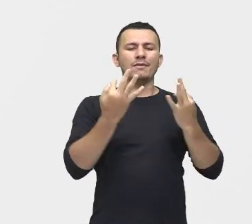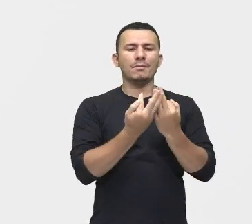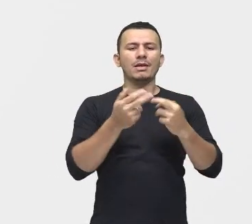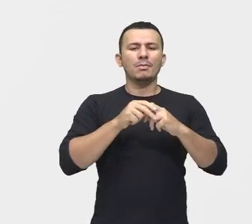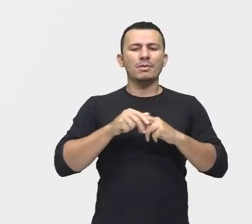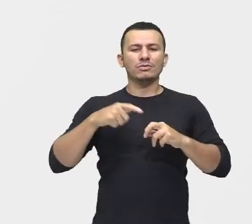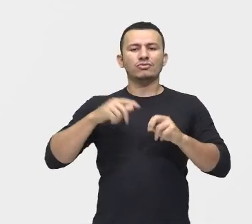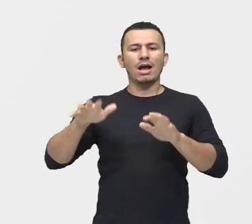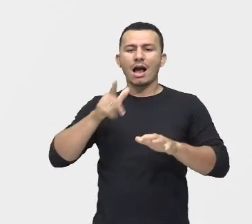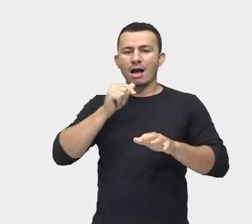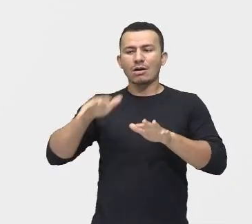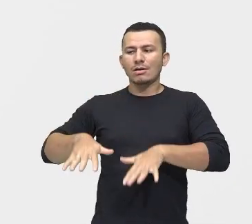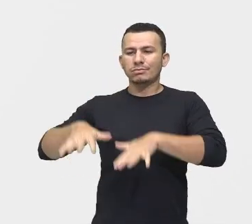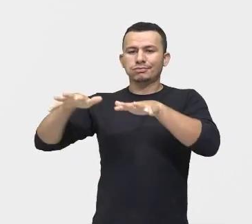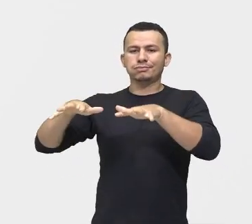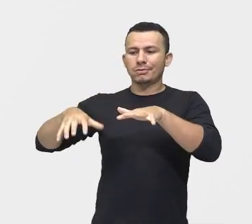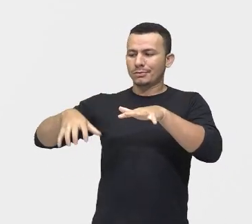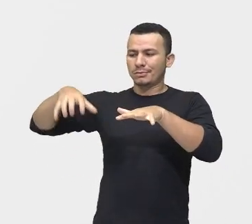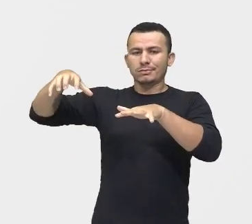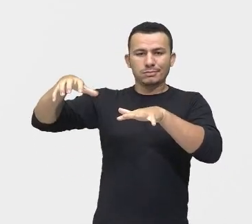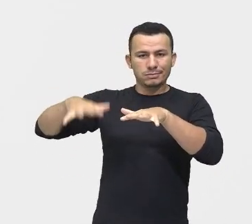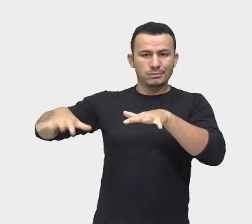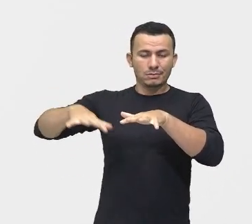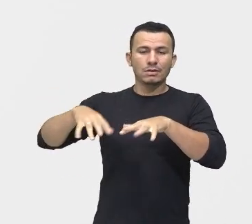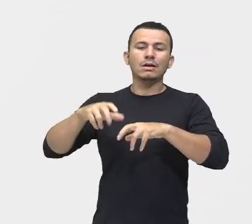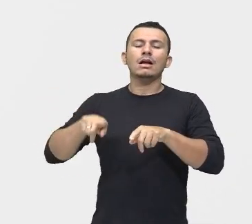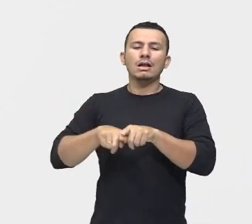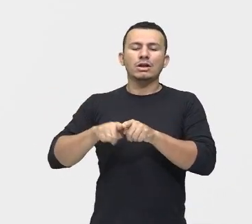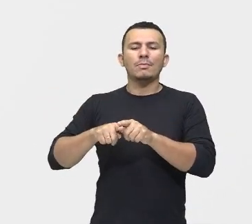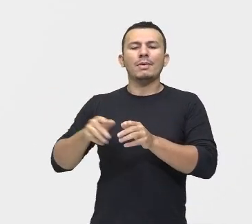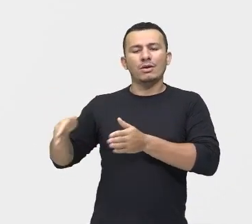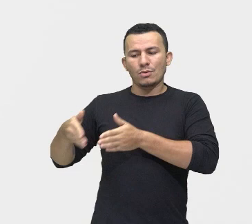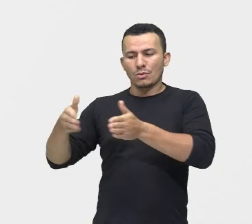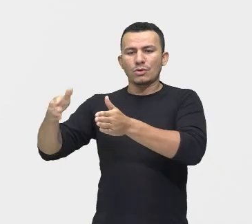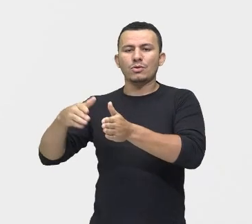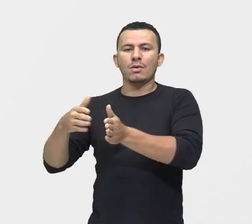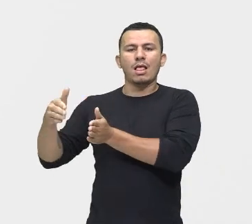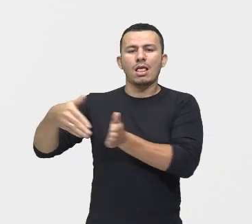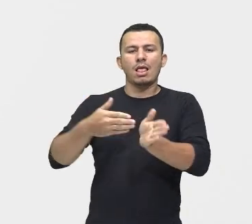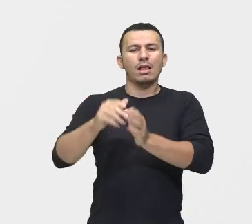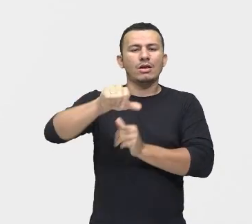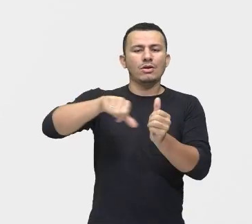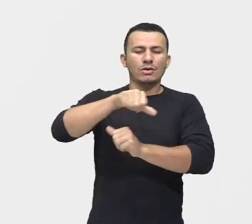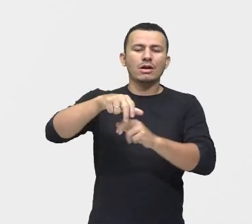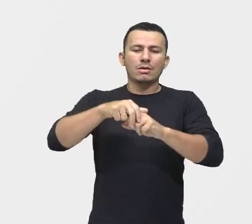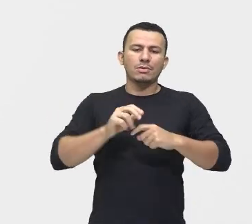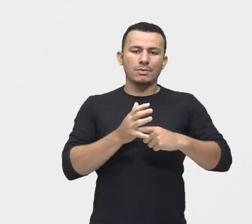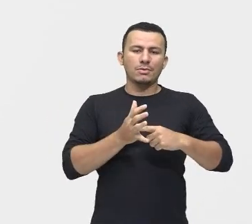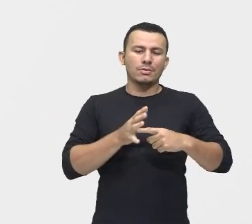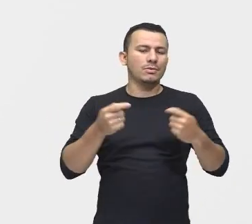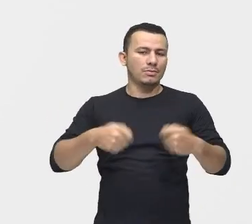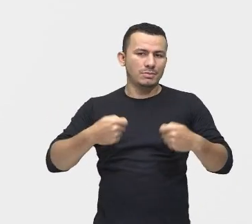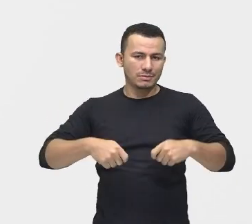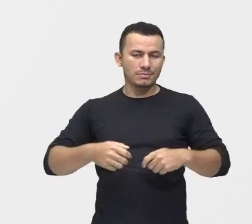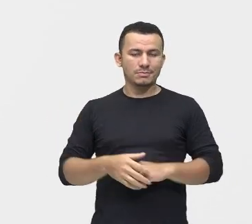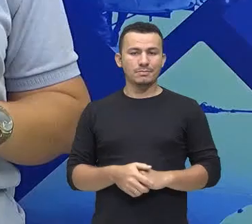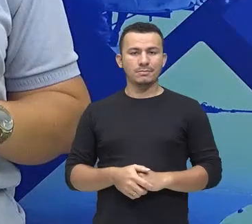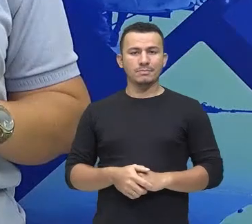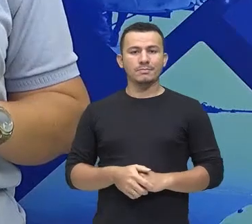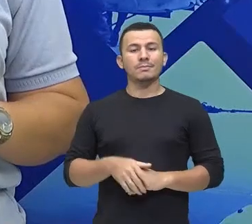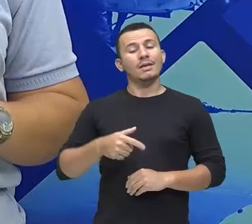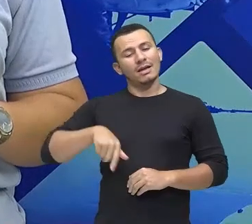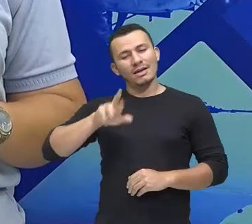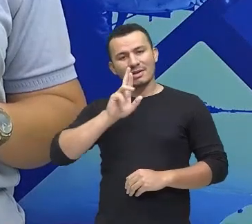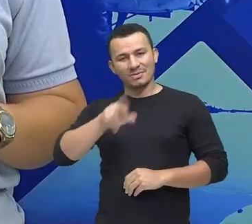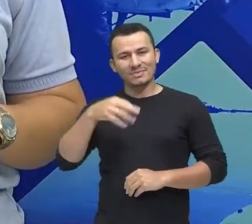pelas barragens e a alteração nos cursos da água utilizadas pelas usinas. Essa é